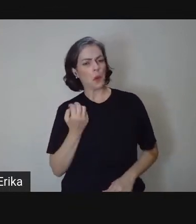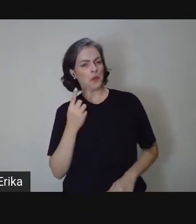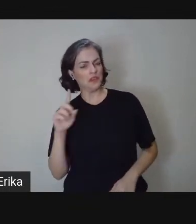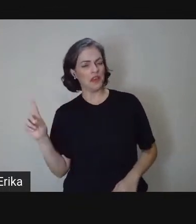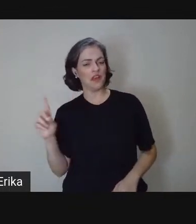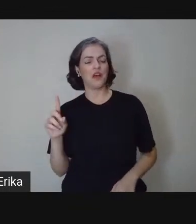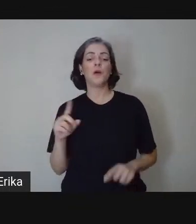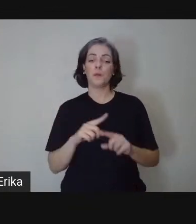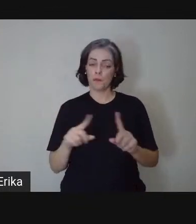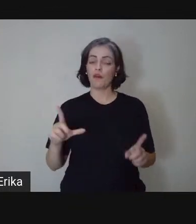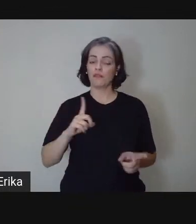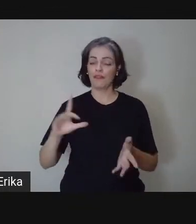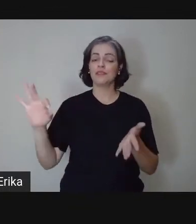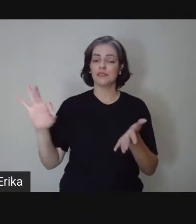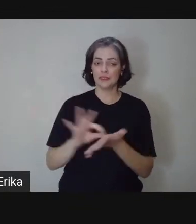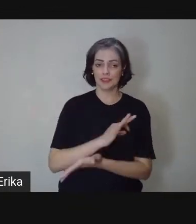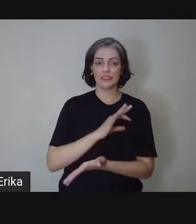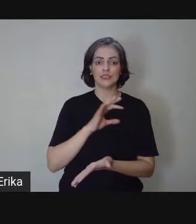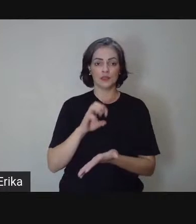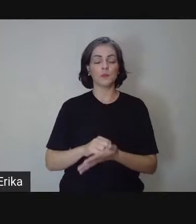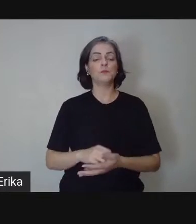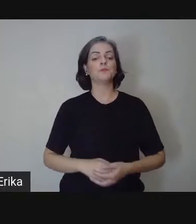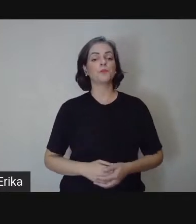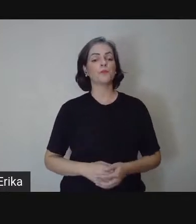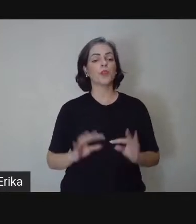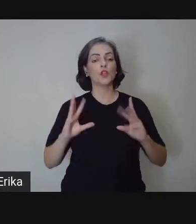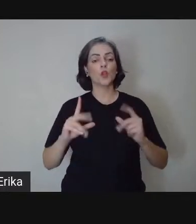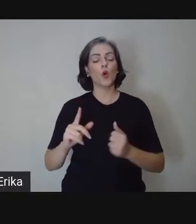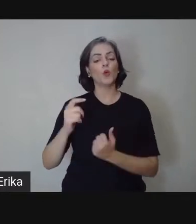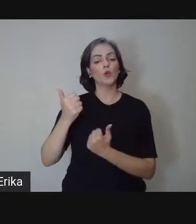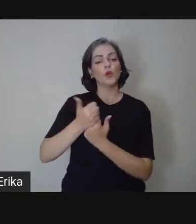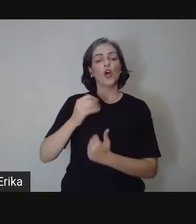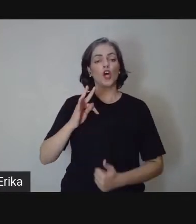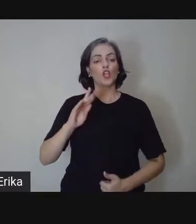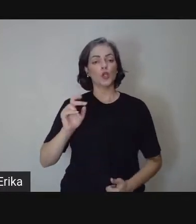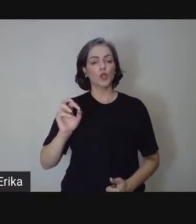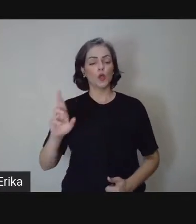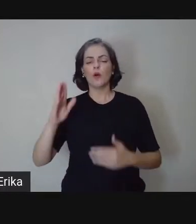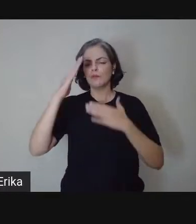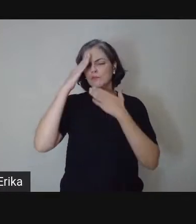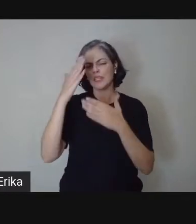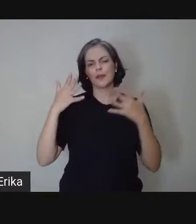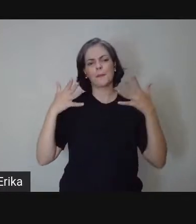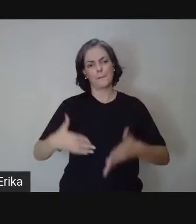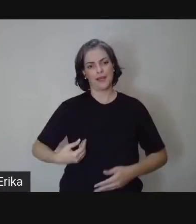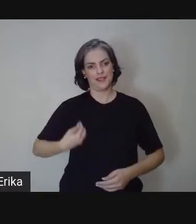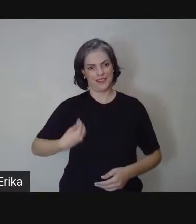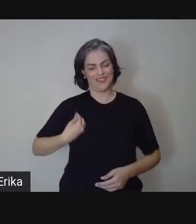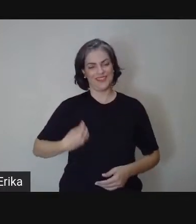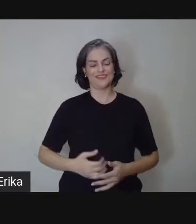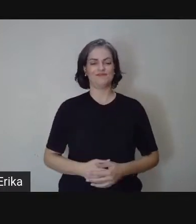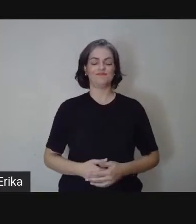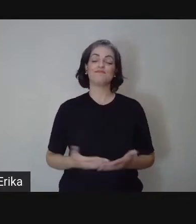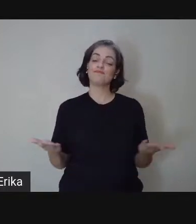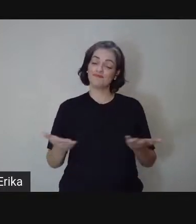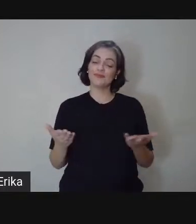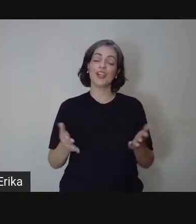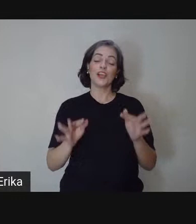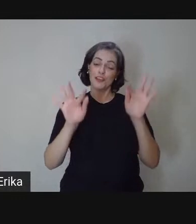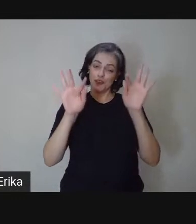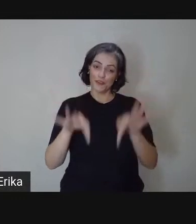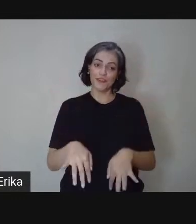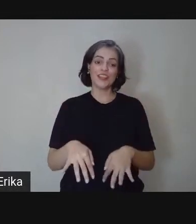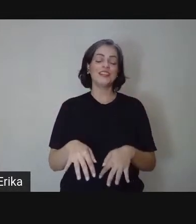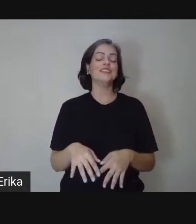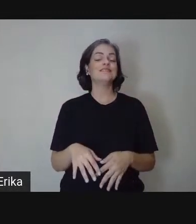inscritos neste curso, aos tutores, muito obrigada pela participação de vocês, então, finalizamos esta